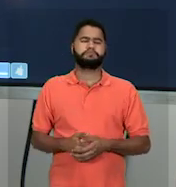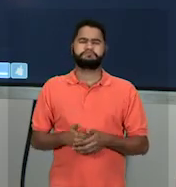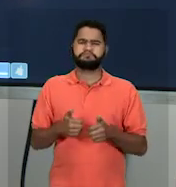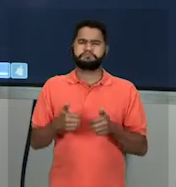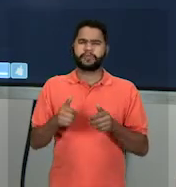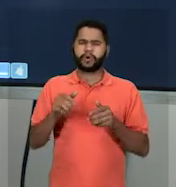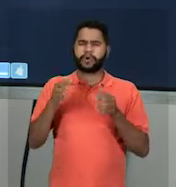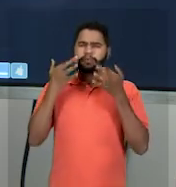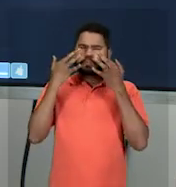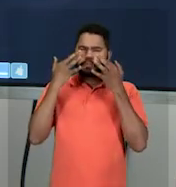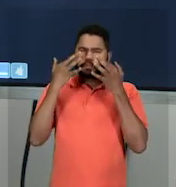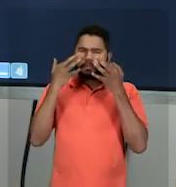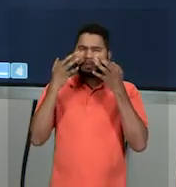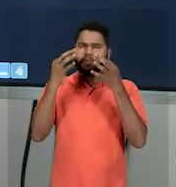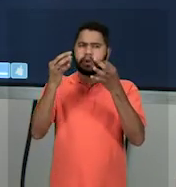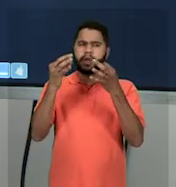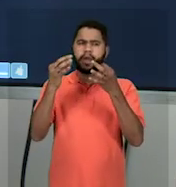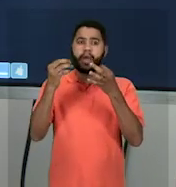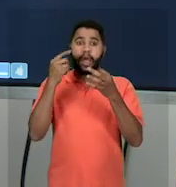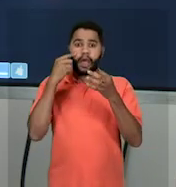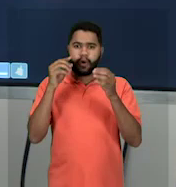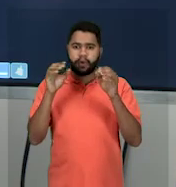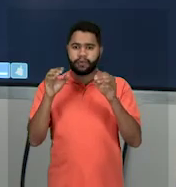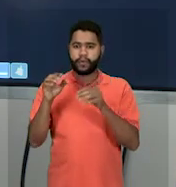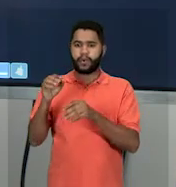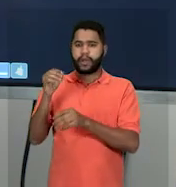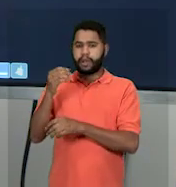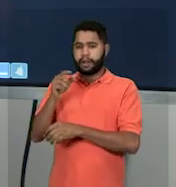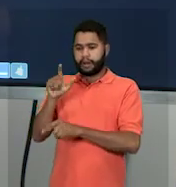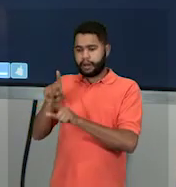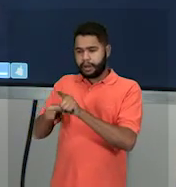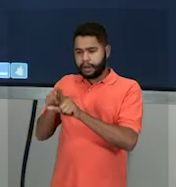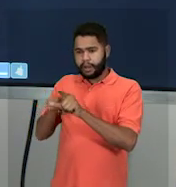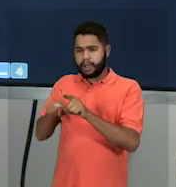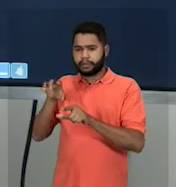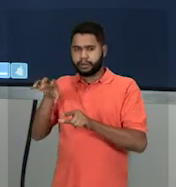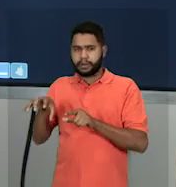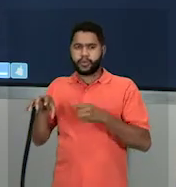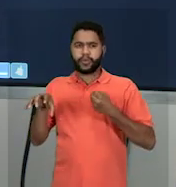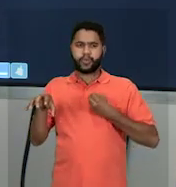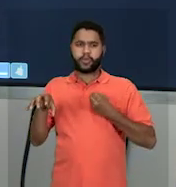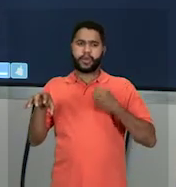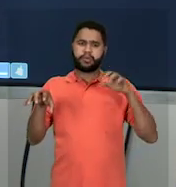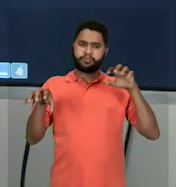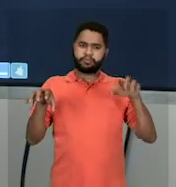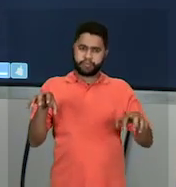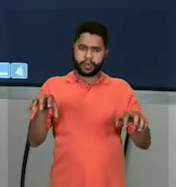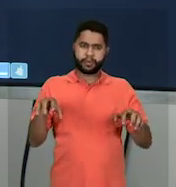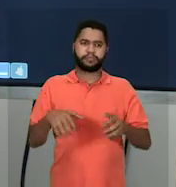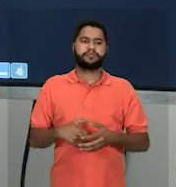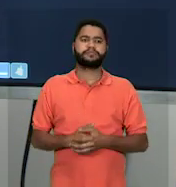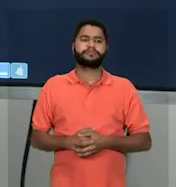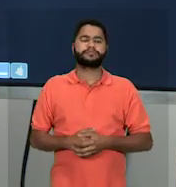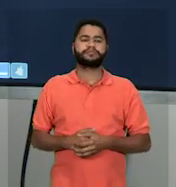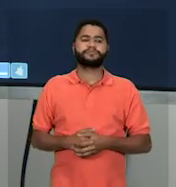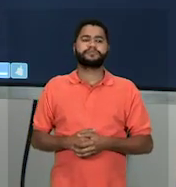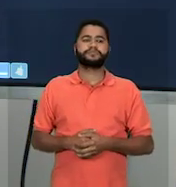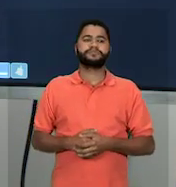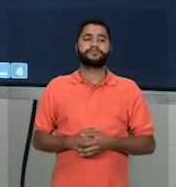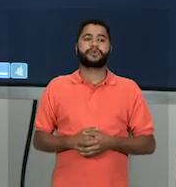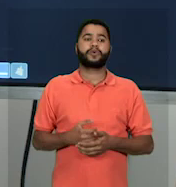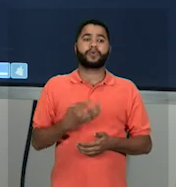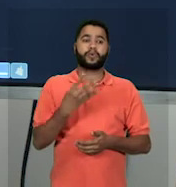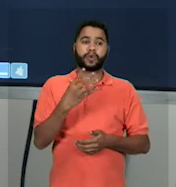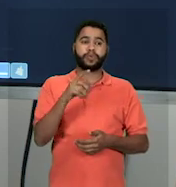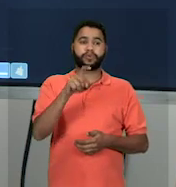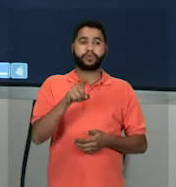concentração agora vamos juntar os termos semelhantes nós já fizemos isso olha aqui ó no passado 4x mais 12